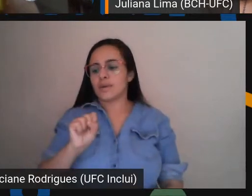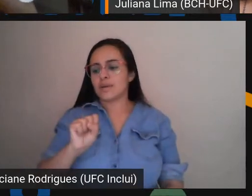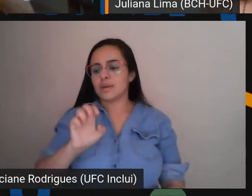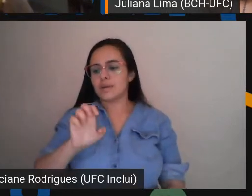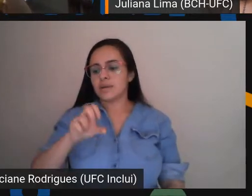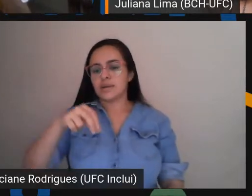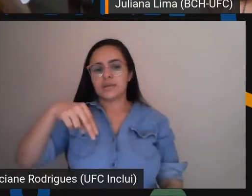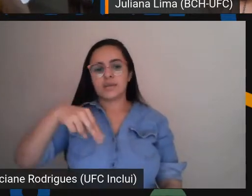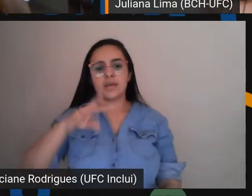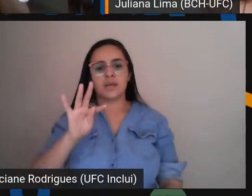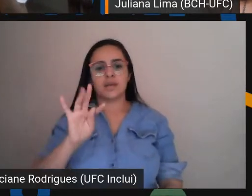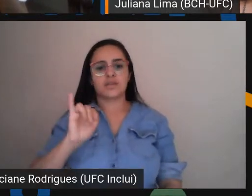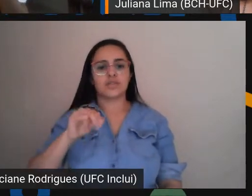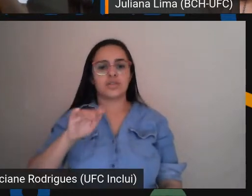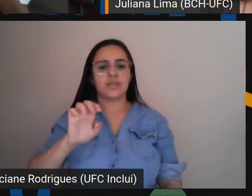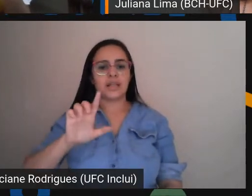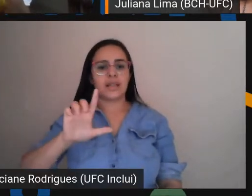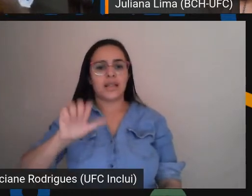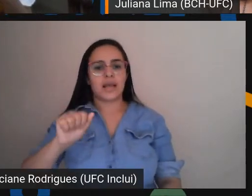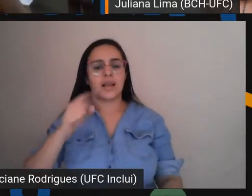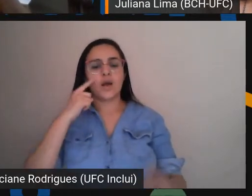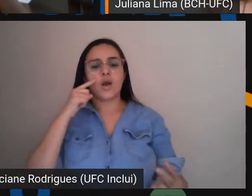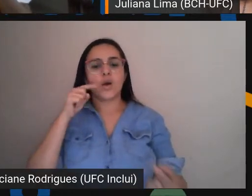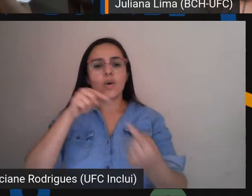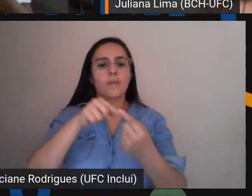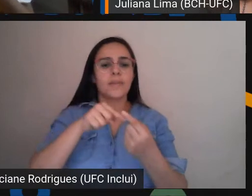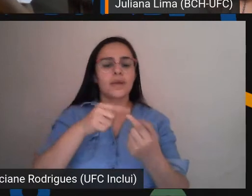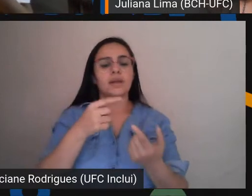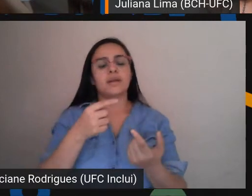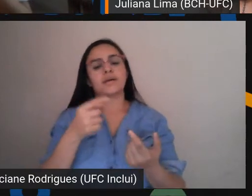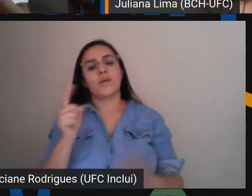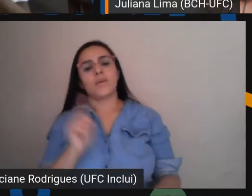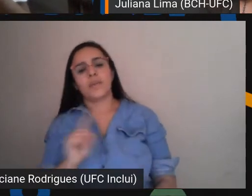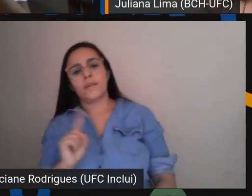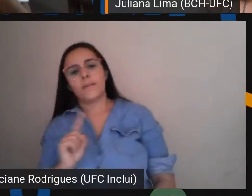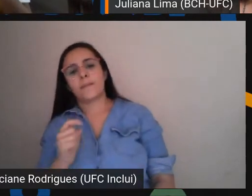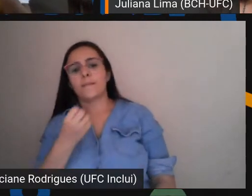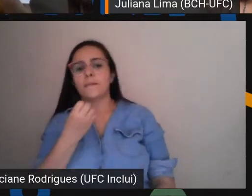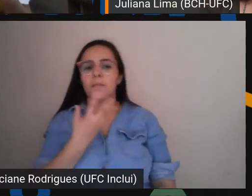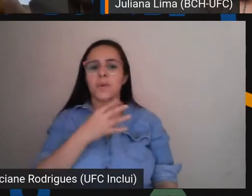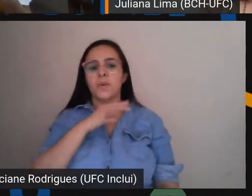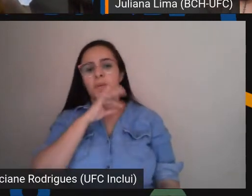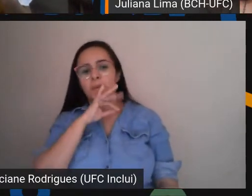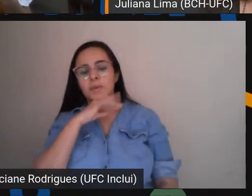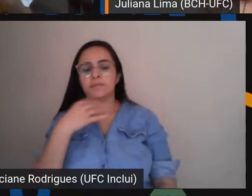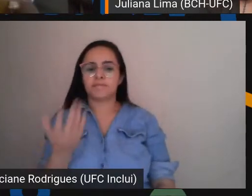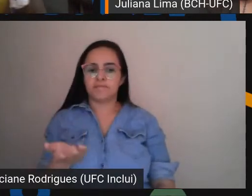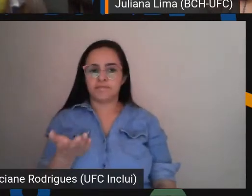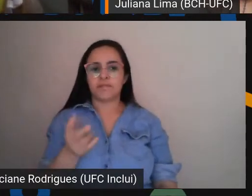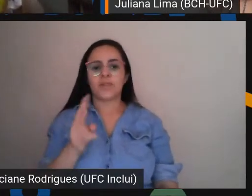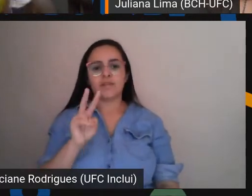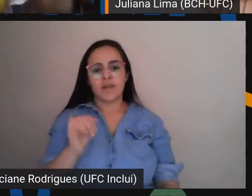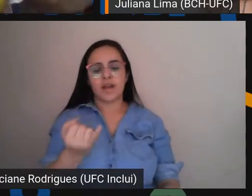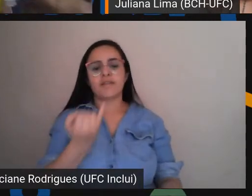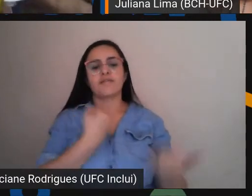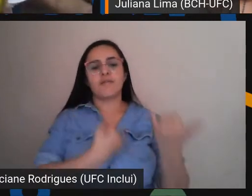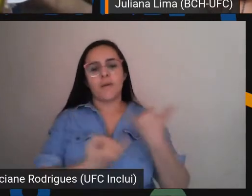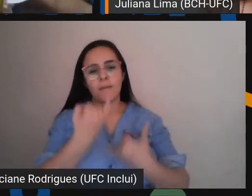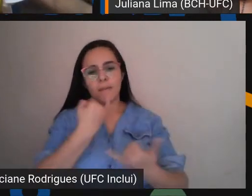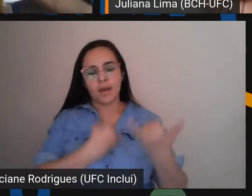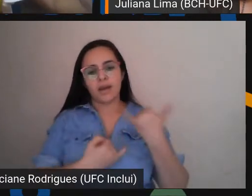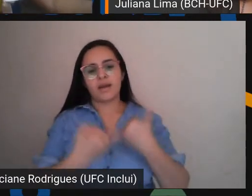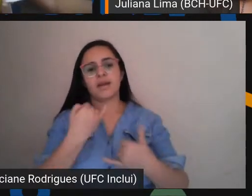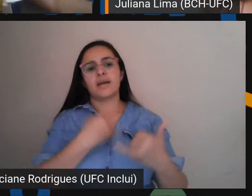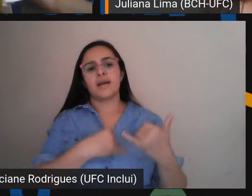sinalizar se a sua revisão é viável e se a sua busca está bem feita, né, eles vão sinalizar se a busca